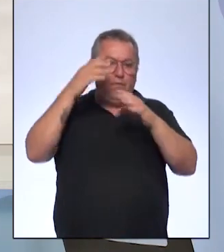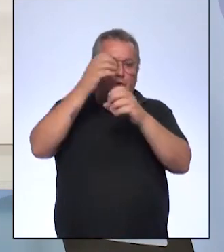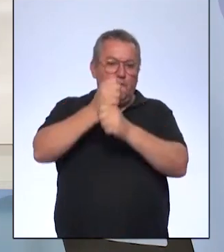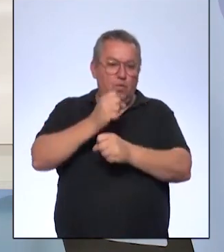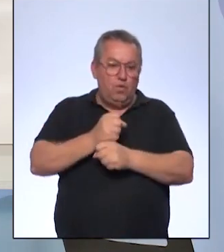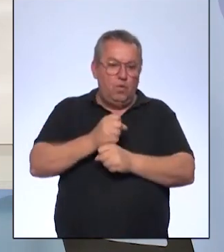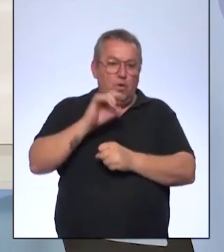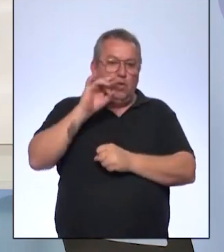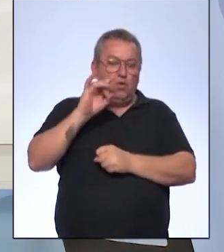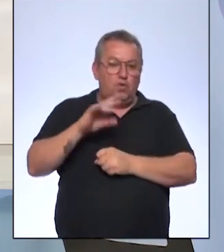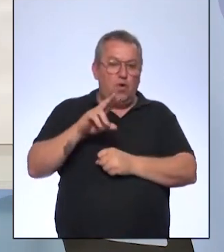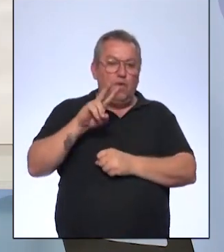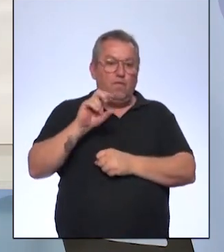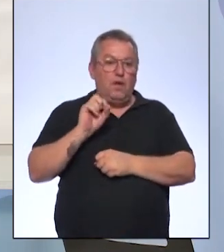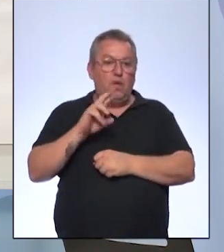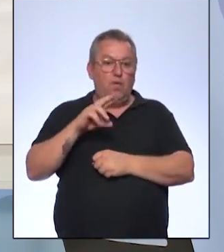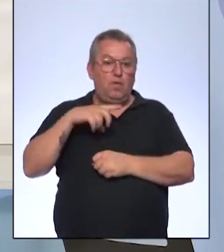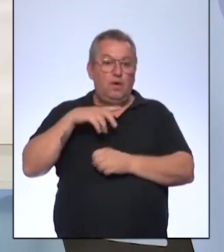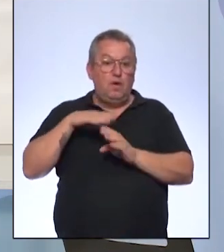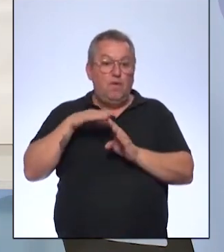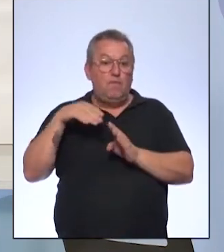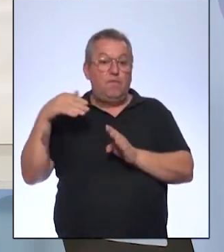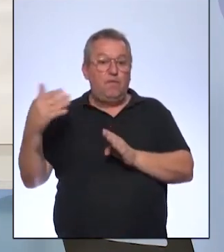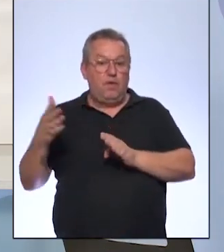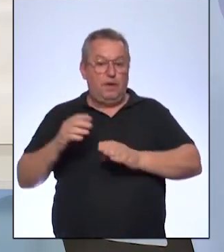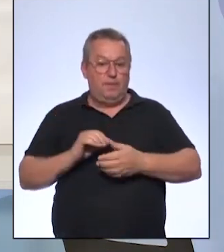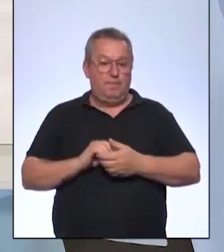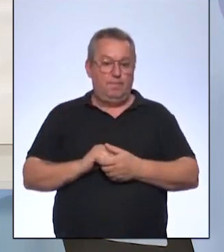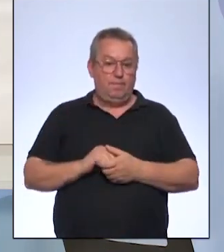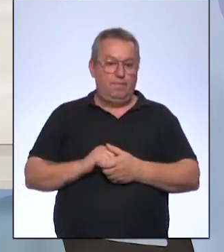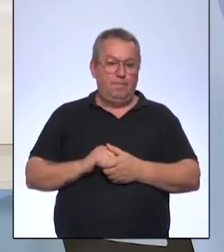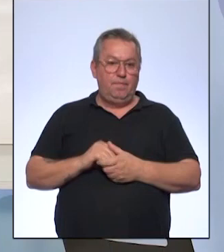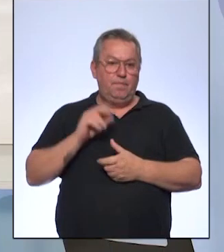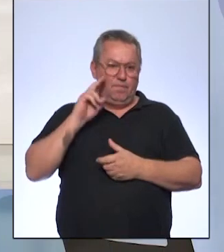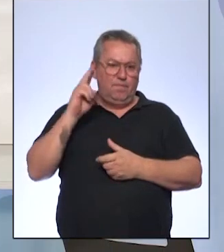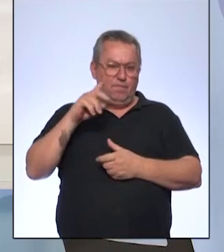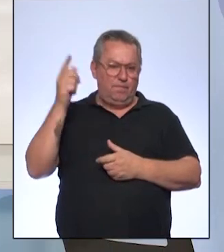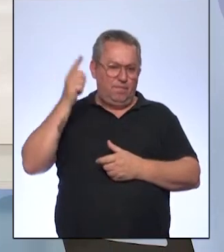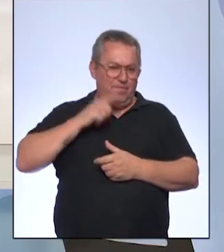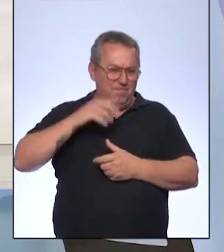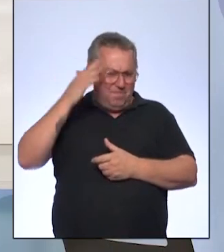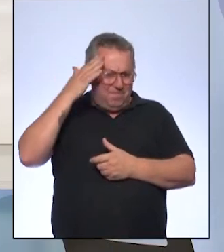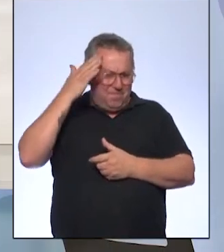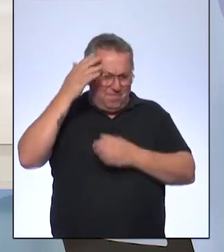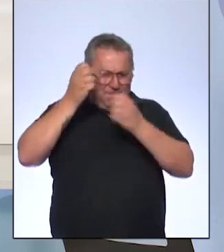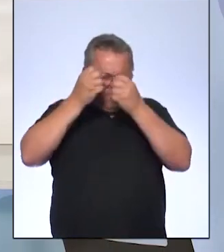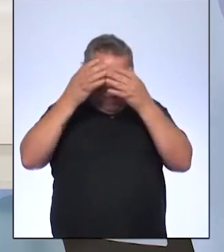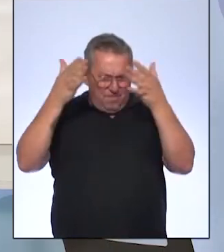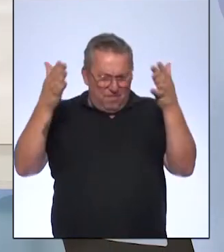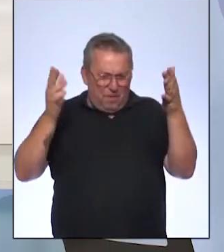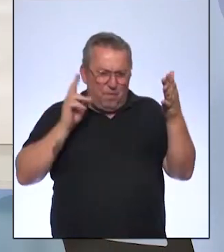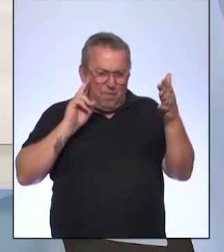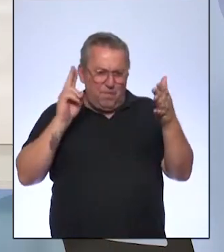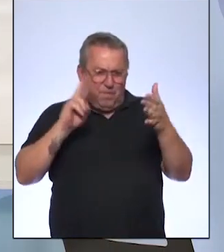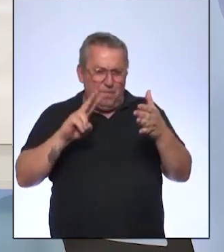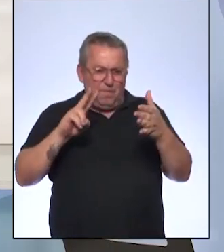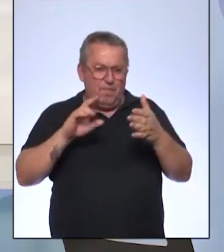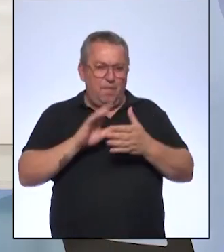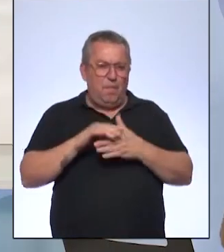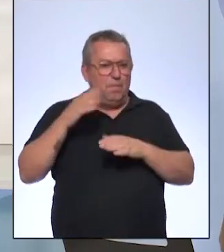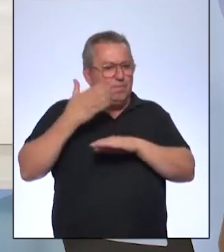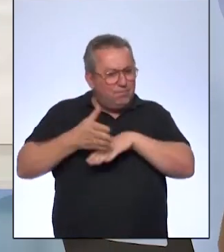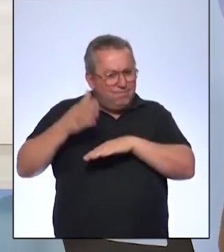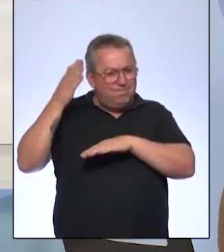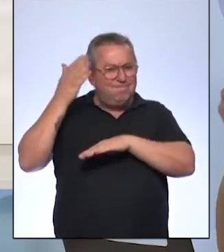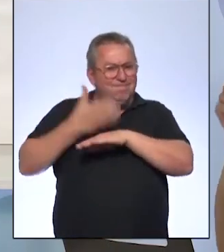somo apenas os valores que estão fora. Vamos ver se vocês entenderam mesmo isso, para a gente dar uma